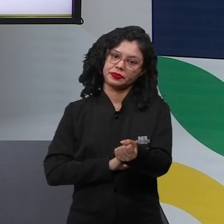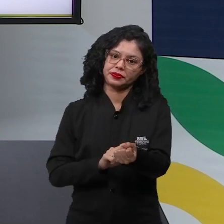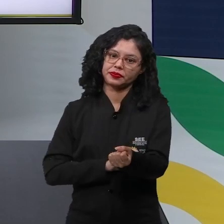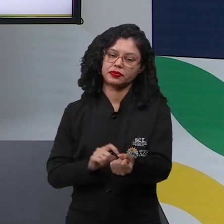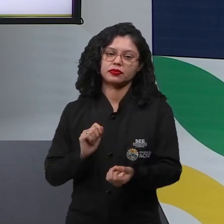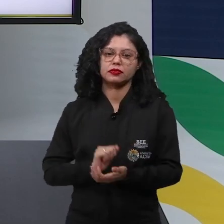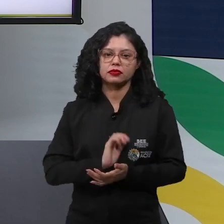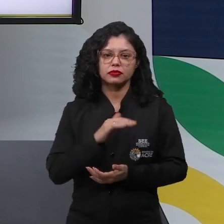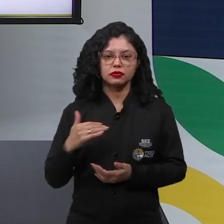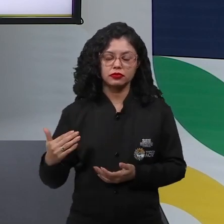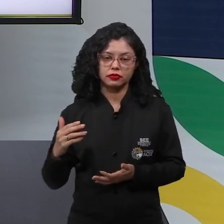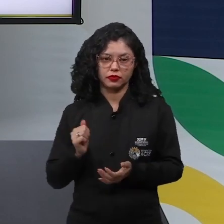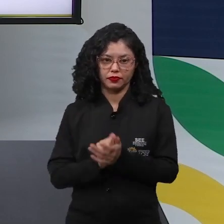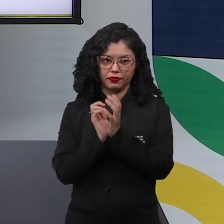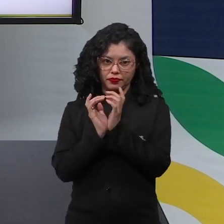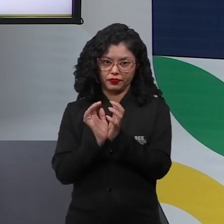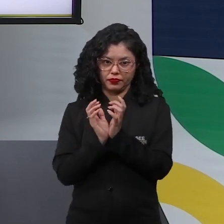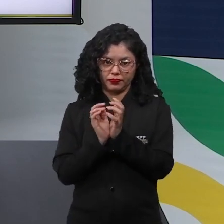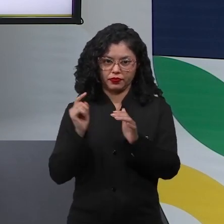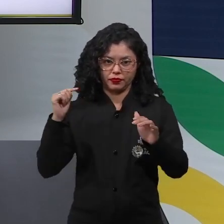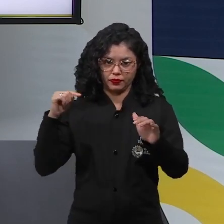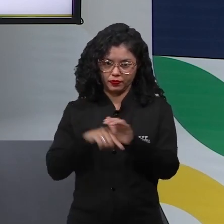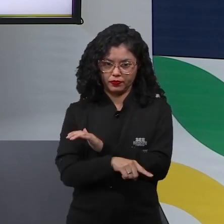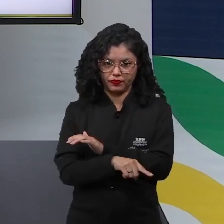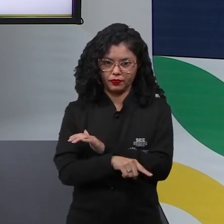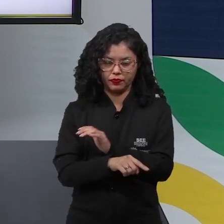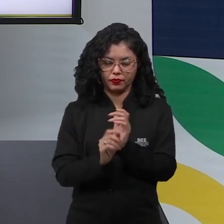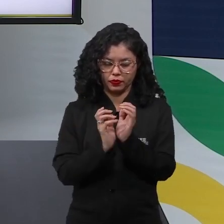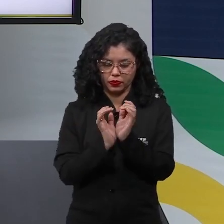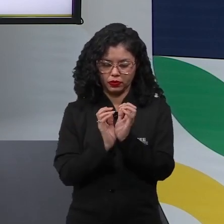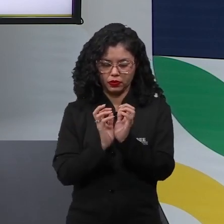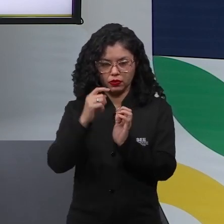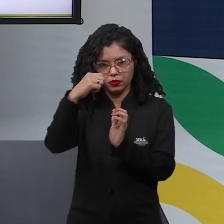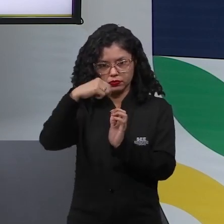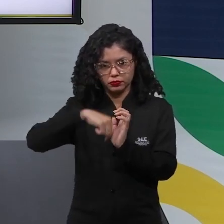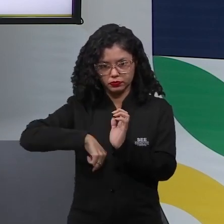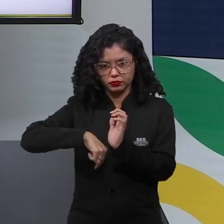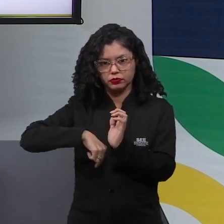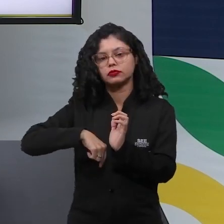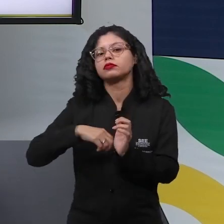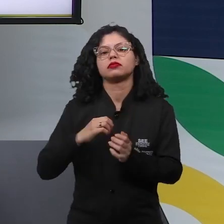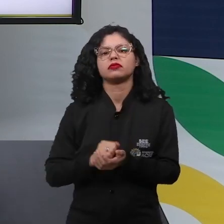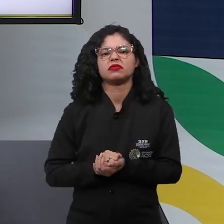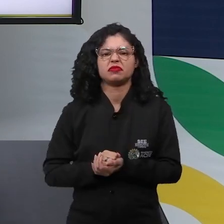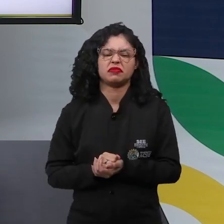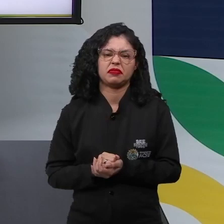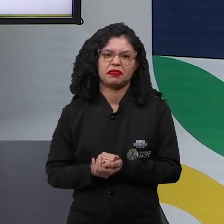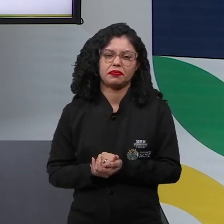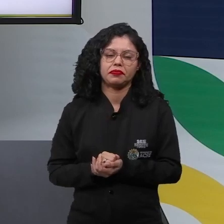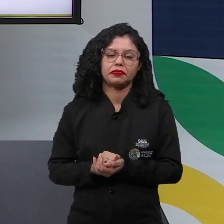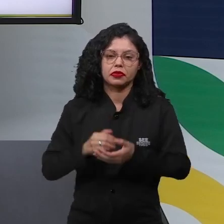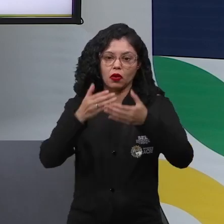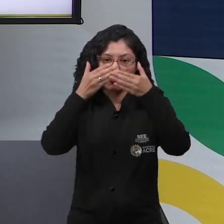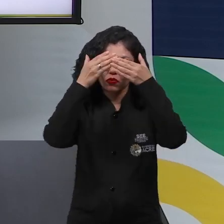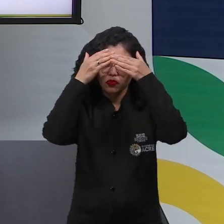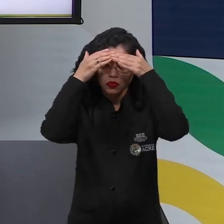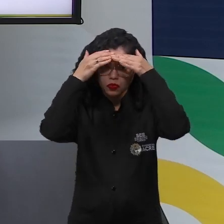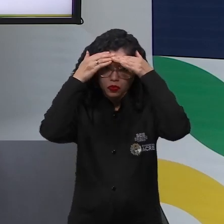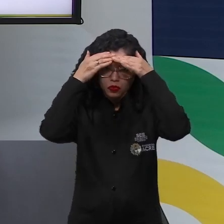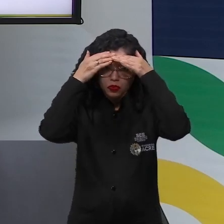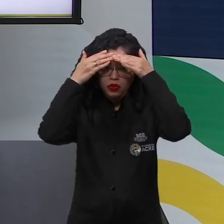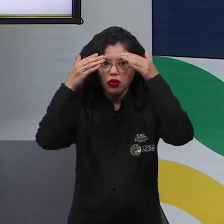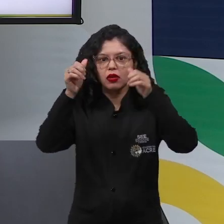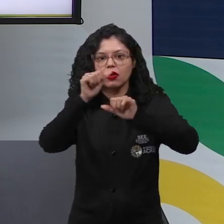Porque quando o seu cérebro foi afetado, mais especificamente falando de novo sobre o lobo frontal,